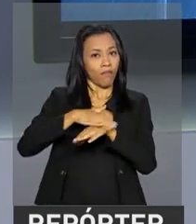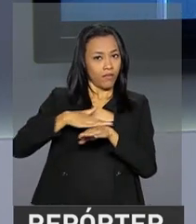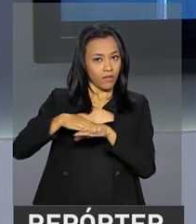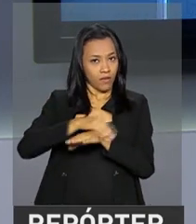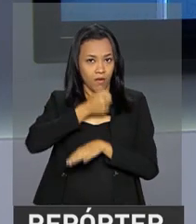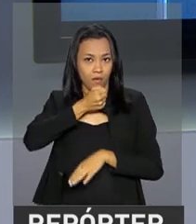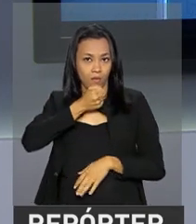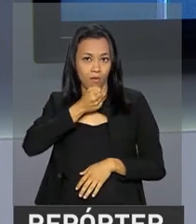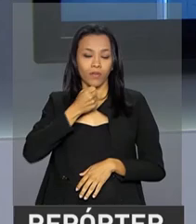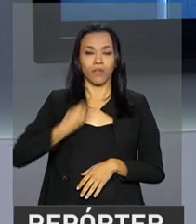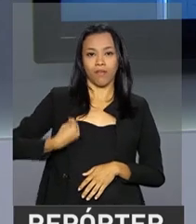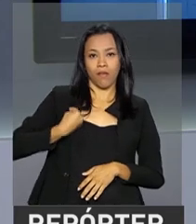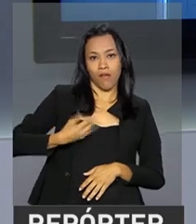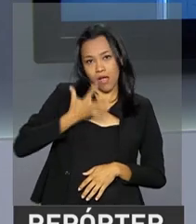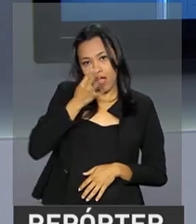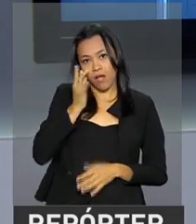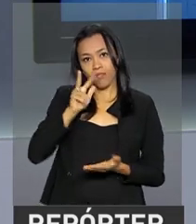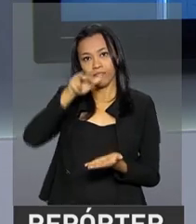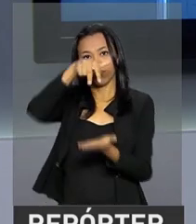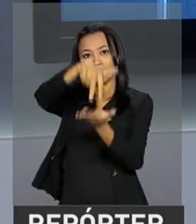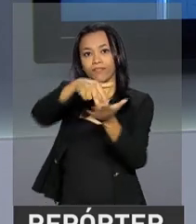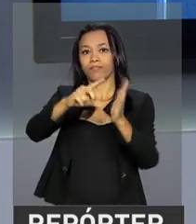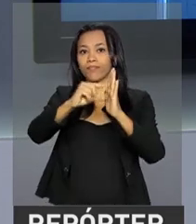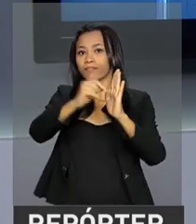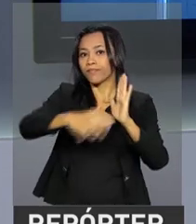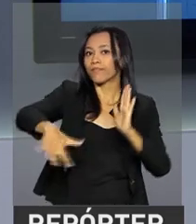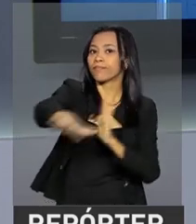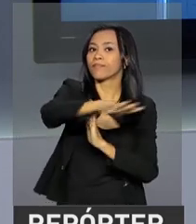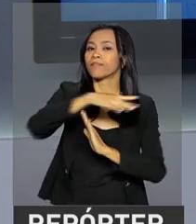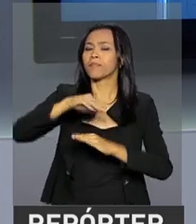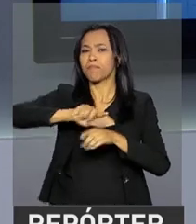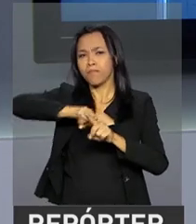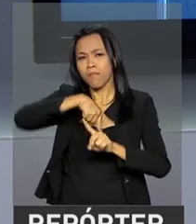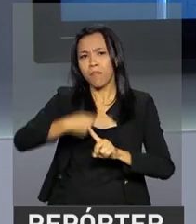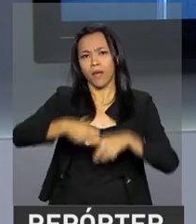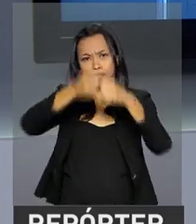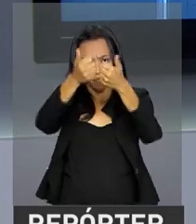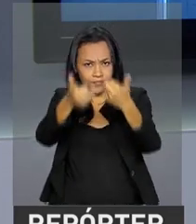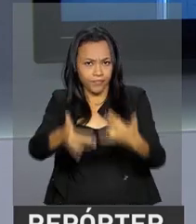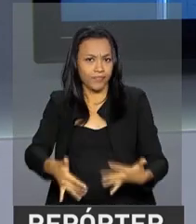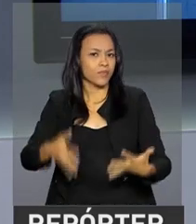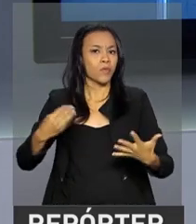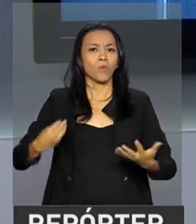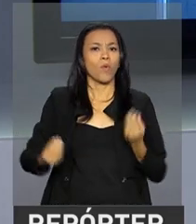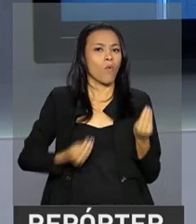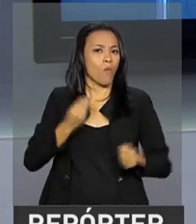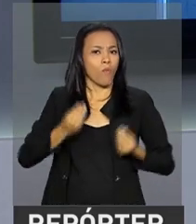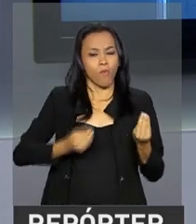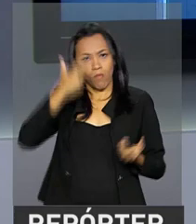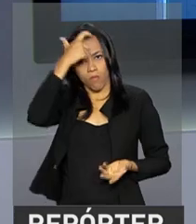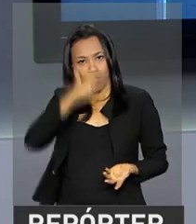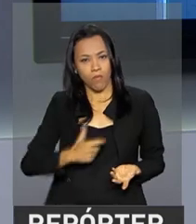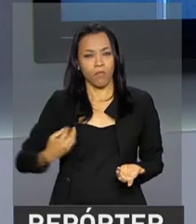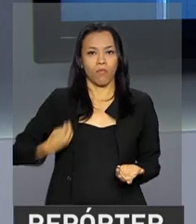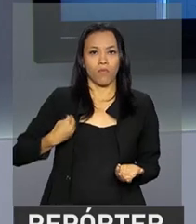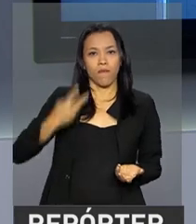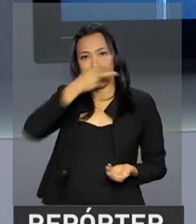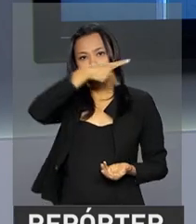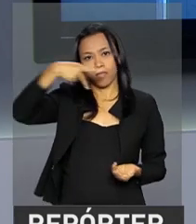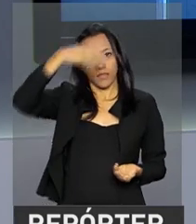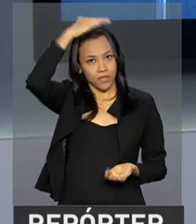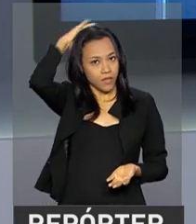sálvia que está no palácio do planalto ele traz mais informações sobre o presidente michel temer olá paulo é com você